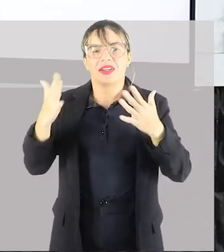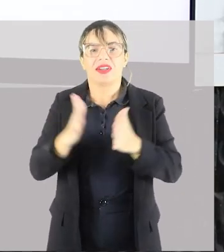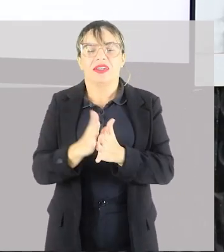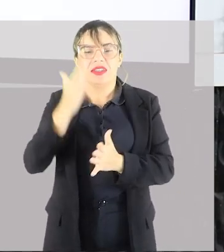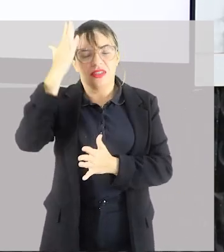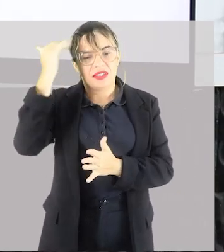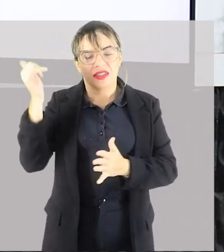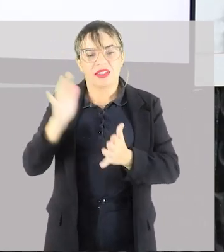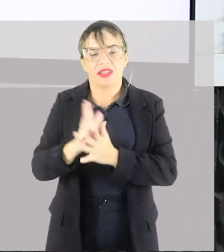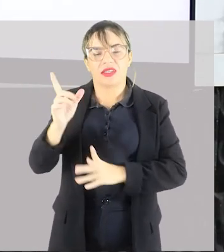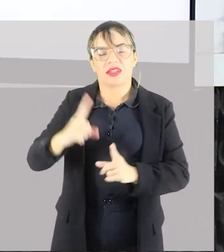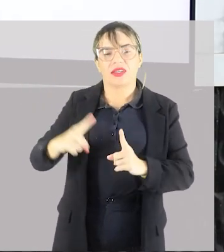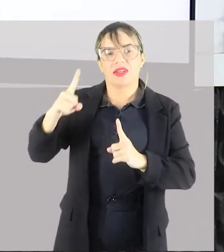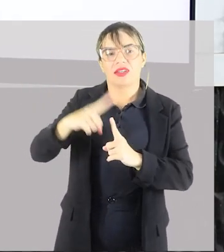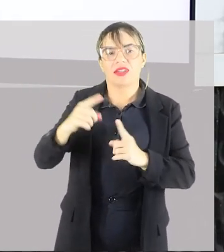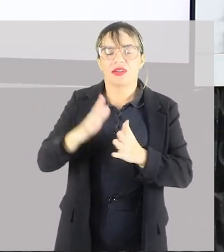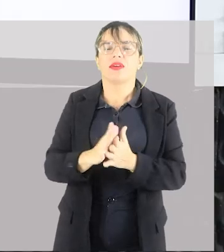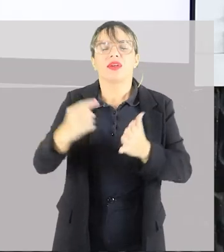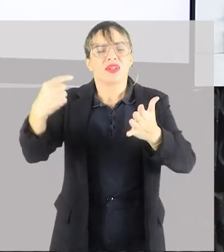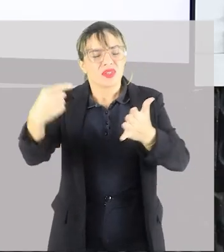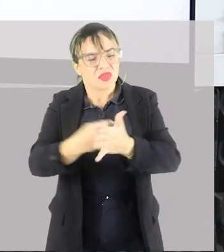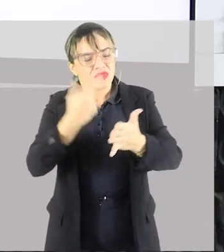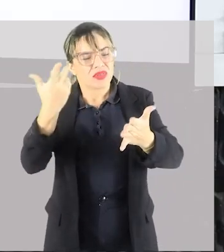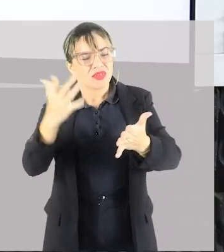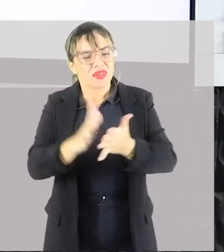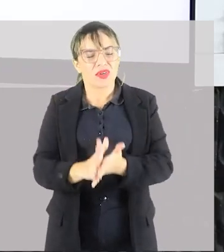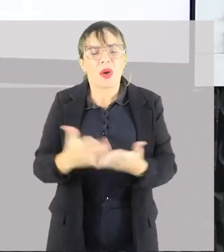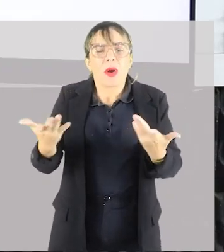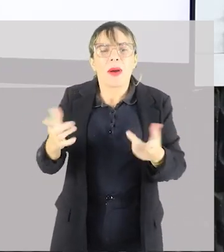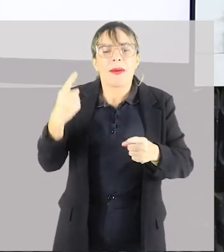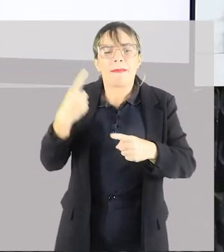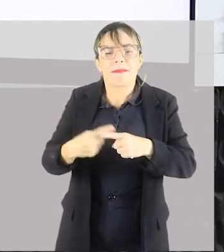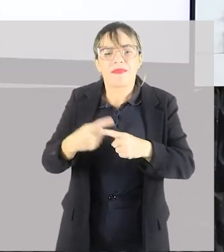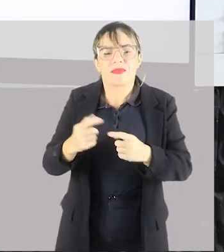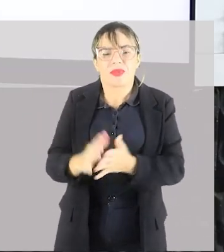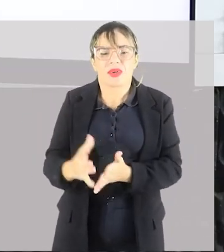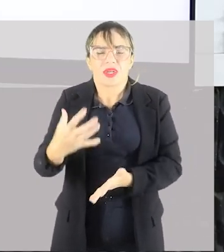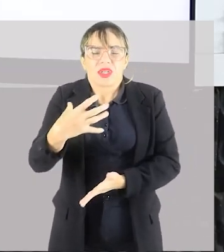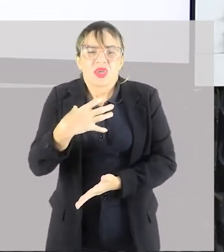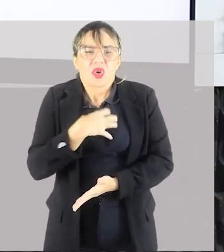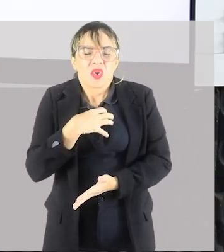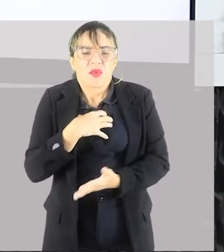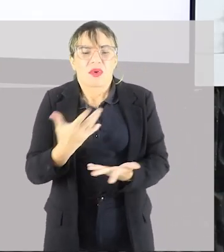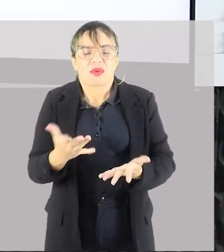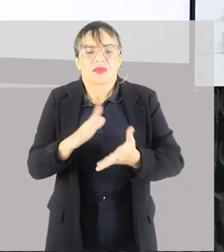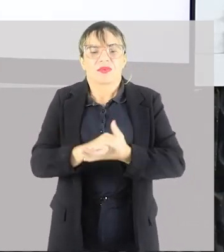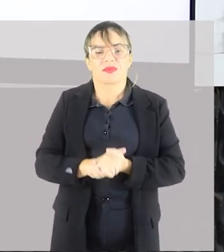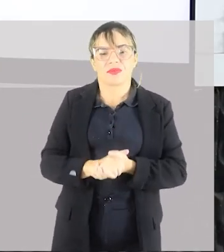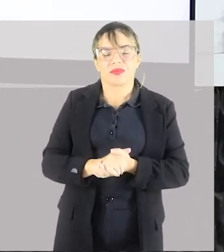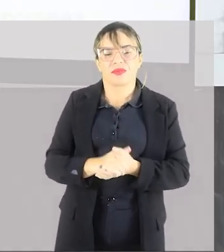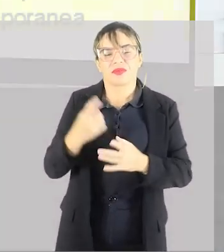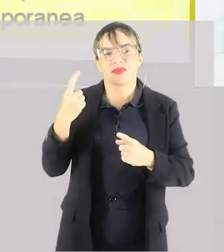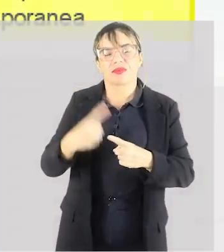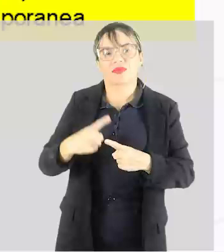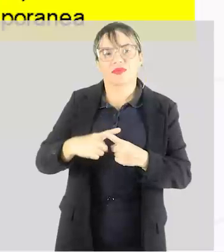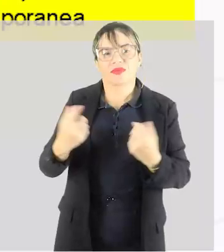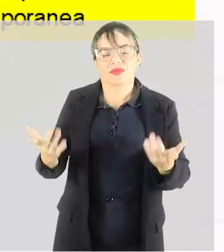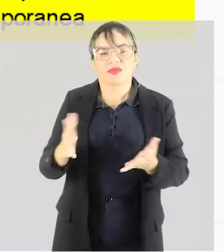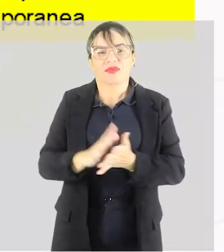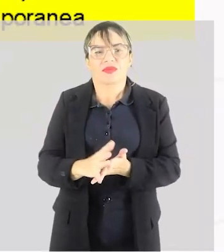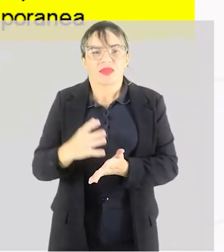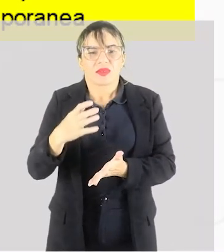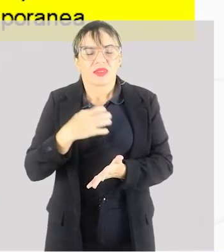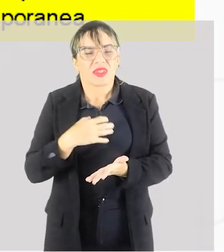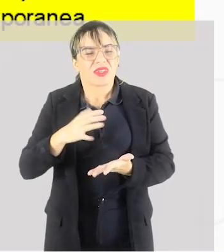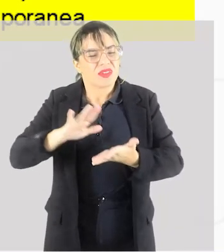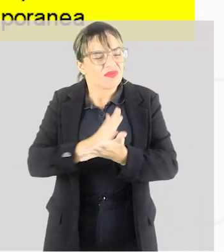saber de alguma coisa desse tipo? Se questione por que isso te incomoda. Essa é a primeira pergunta. Por que algumas pessoas